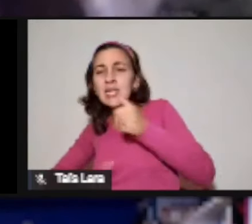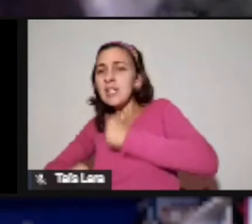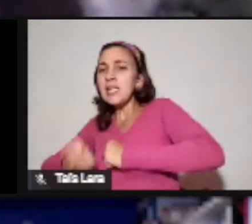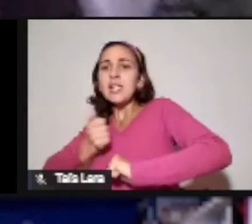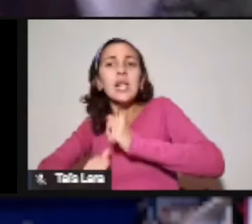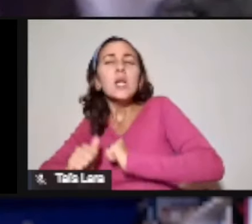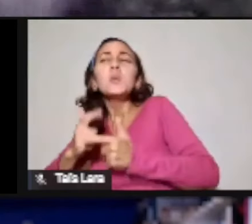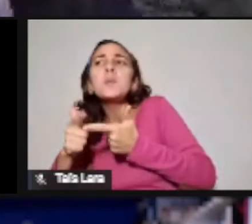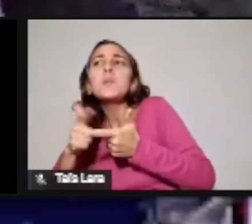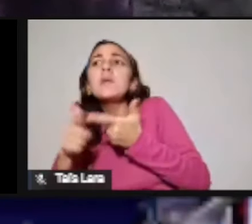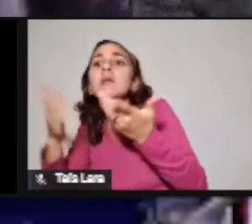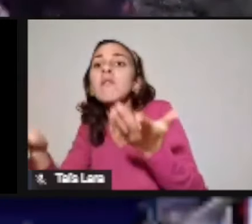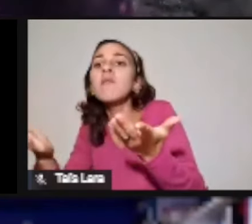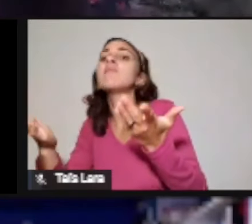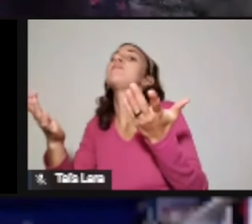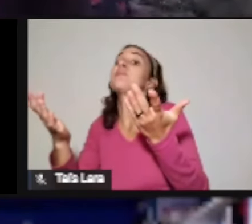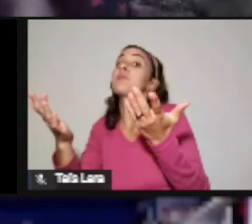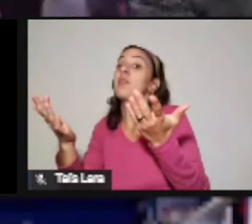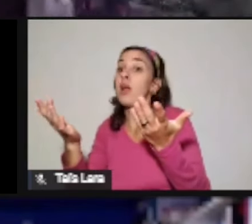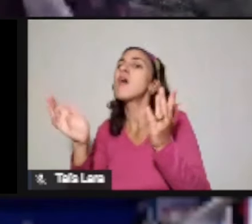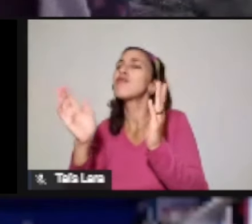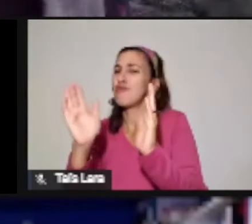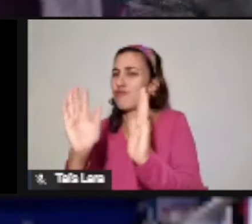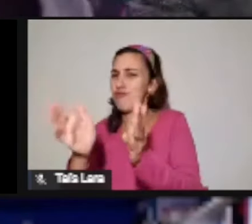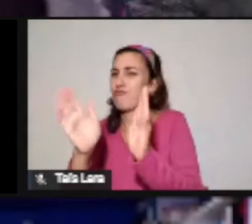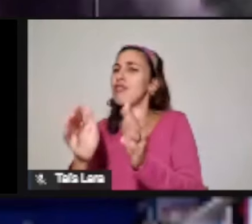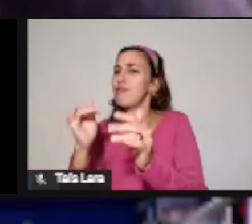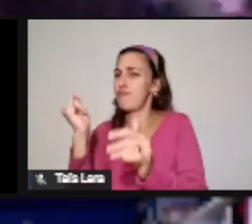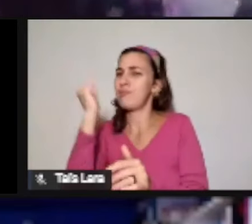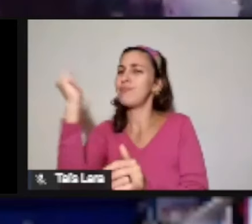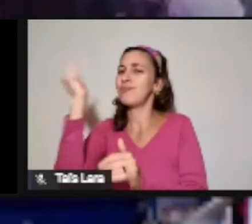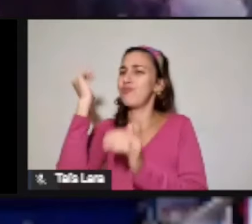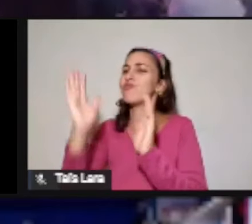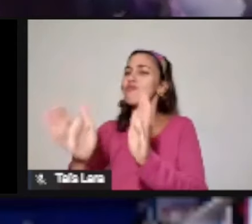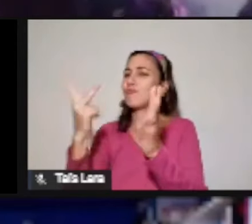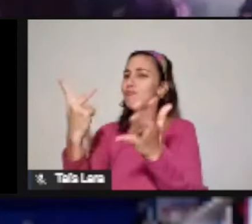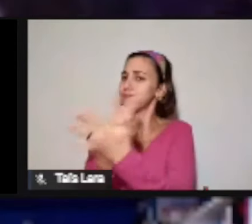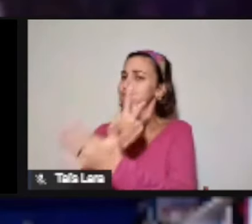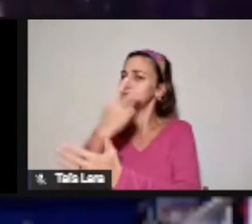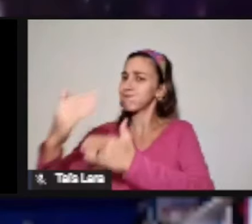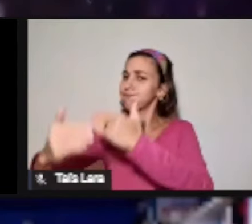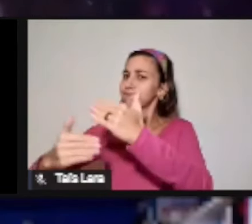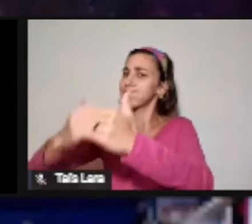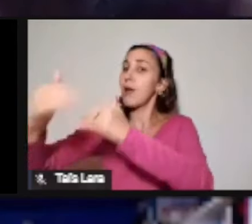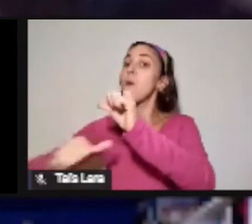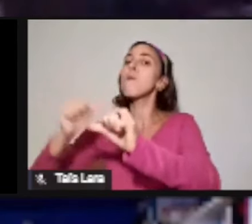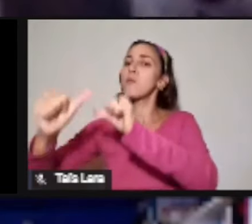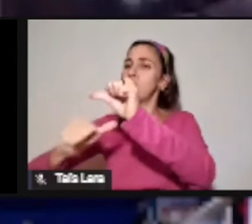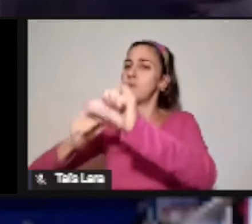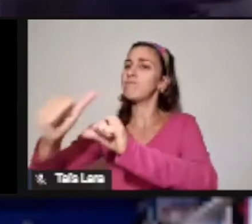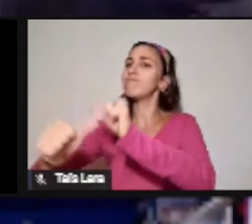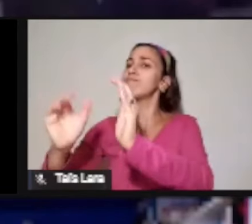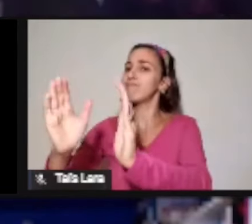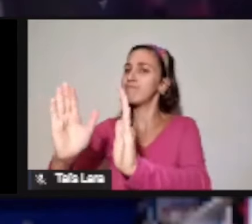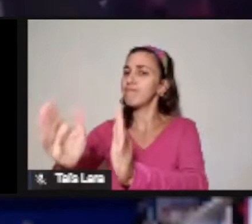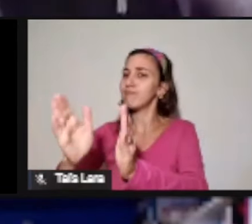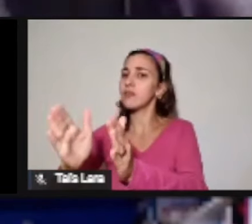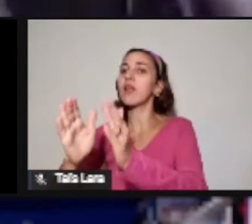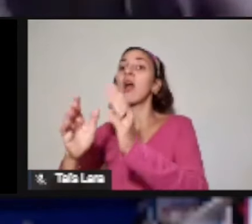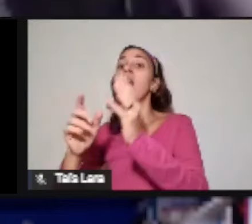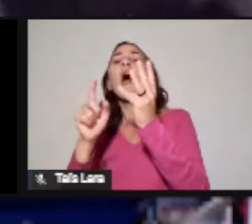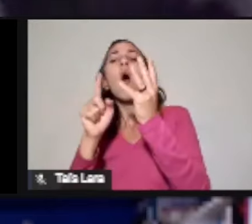coisa, tá? A gente pode até ir para esse quarto mito, tirar da cabeça que acontecer alguma coisa, que